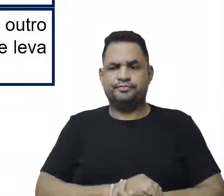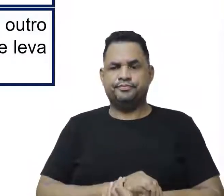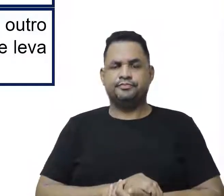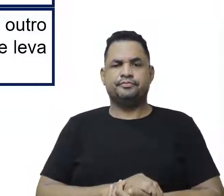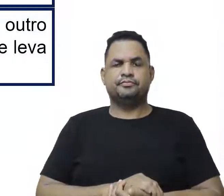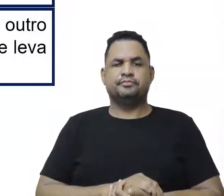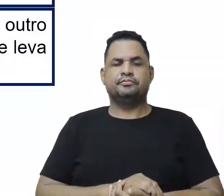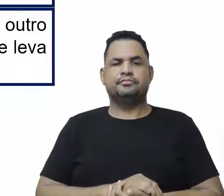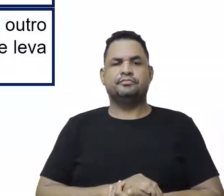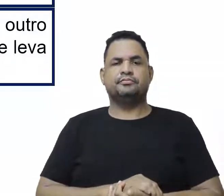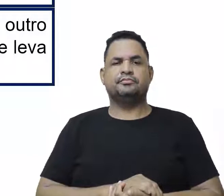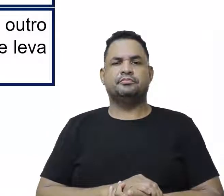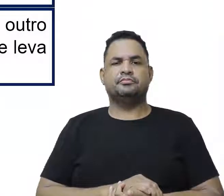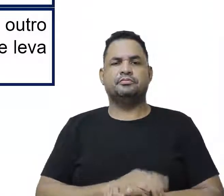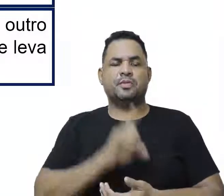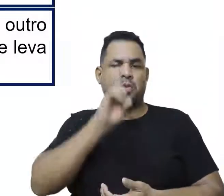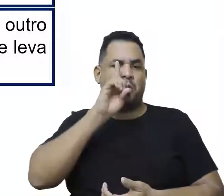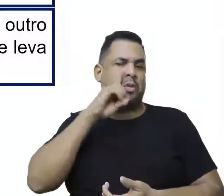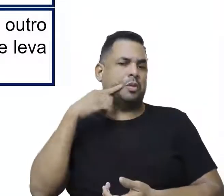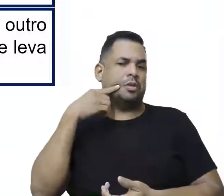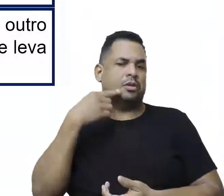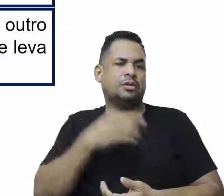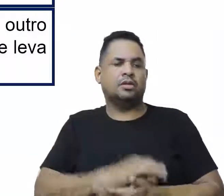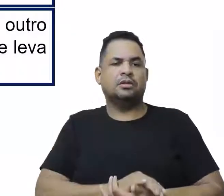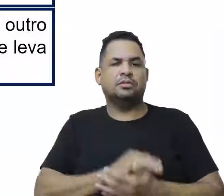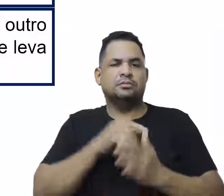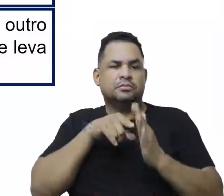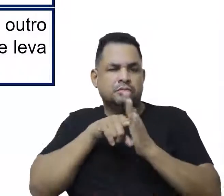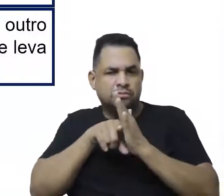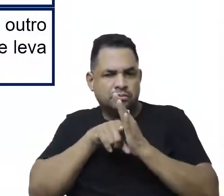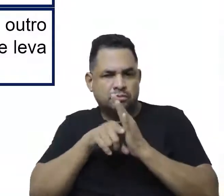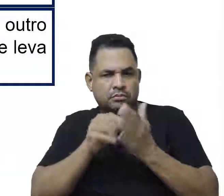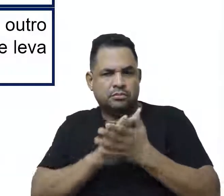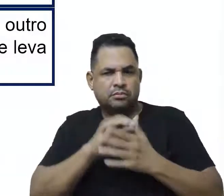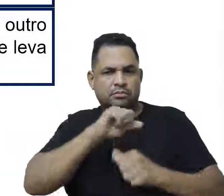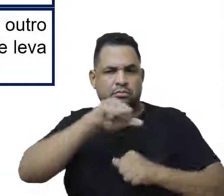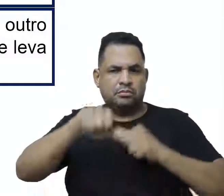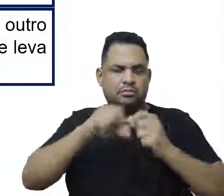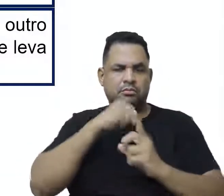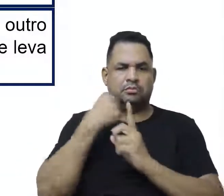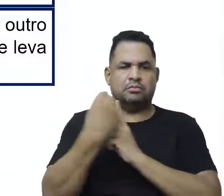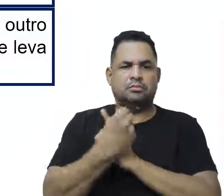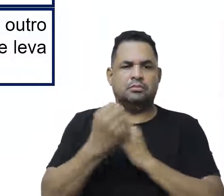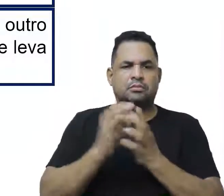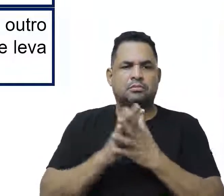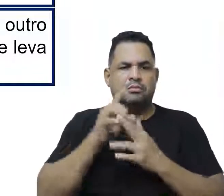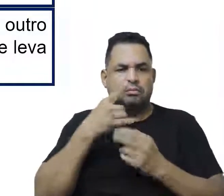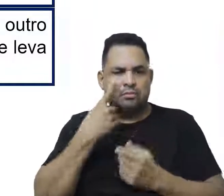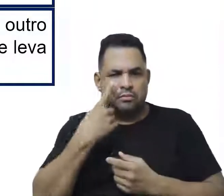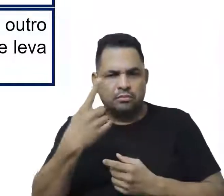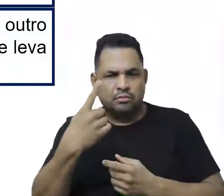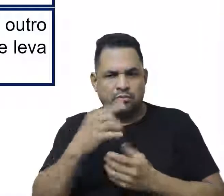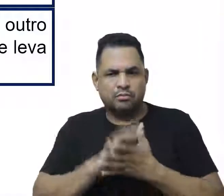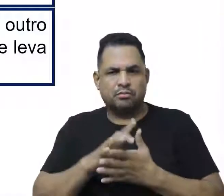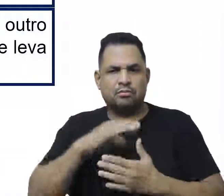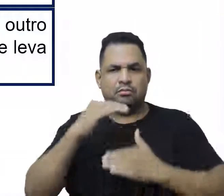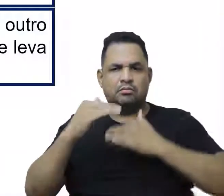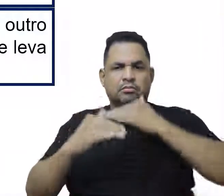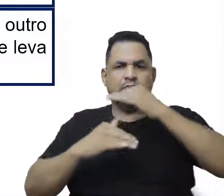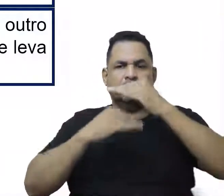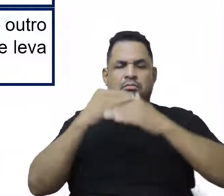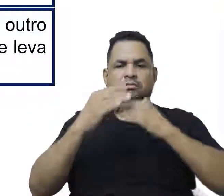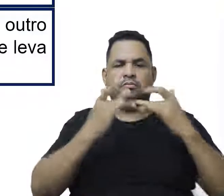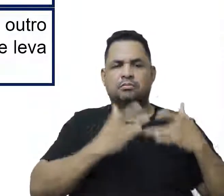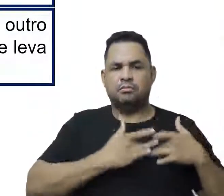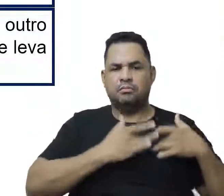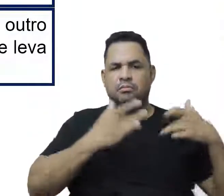tá e o Emile Durkheim ao analisar a questão da mudança social ele observou que houve uma evolução